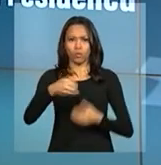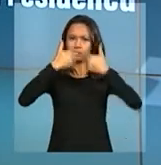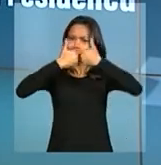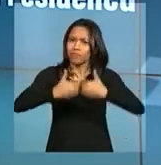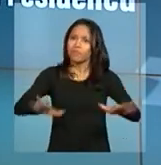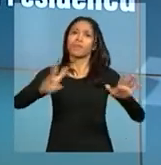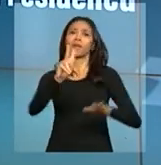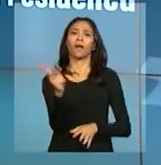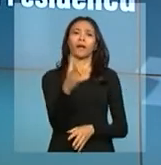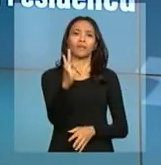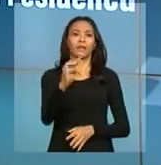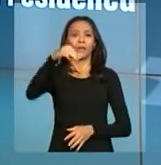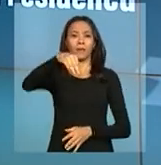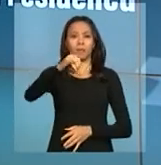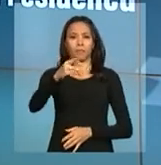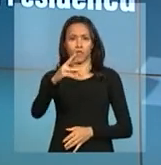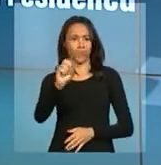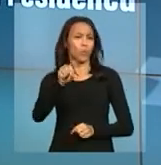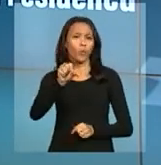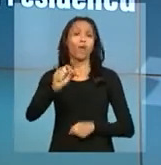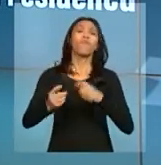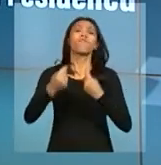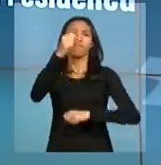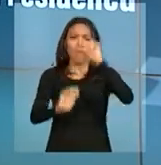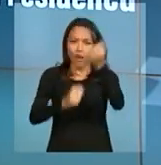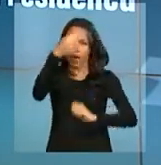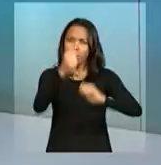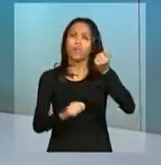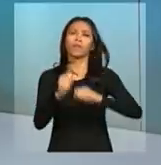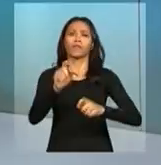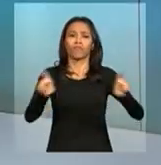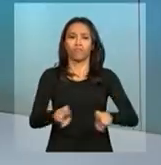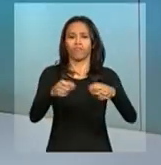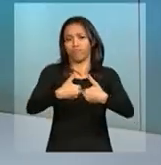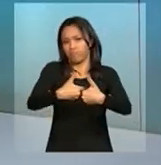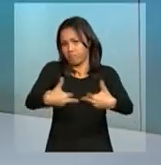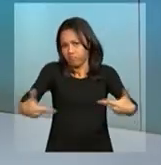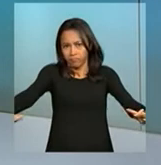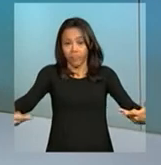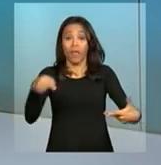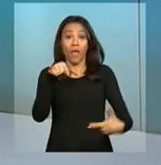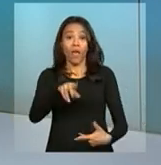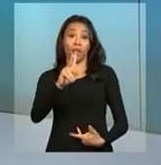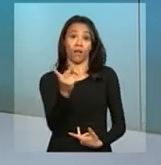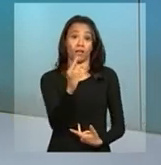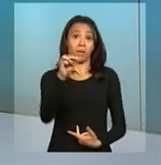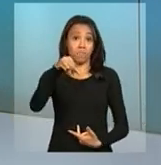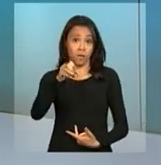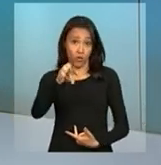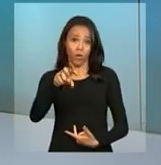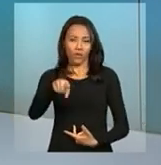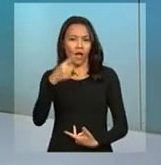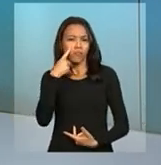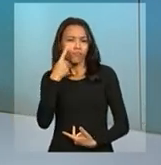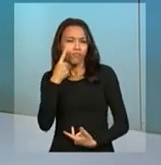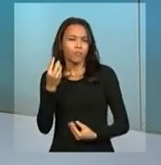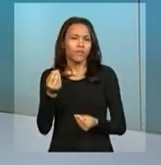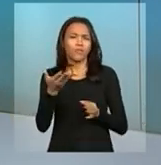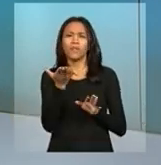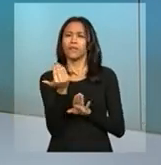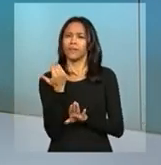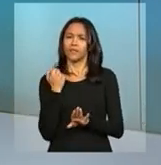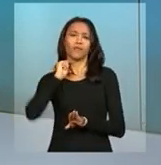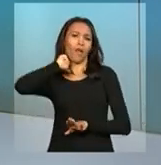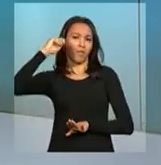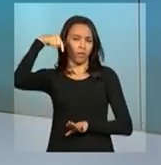da HT Micron, uma fábrica de produtos eletrônicos. A HT Micron está operando em fase de testes desde abril deste